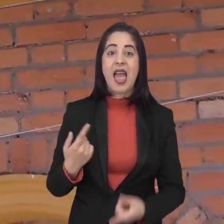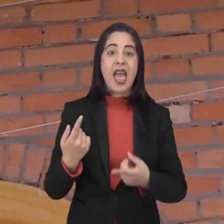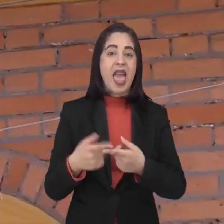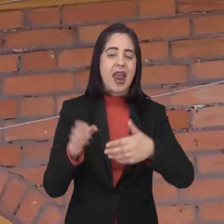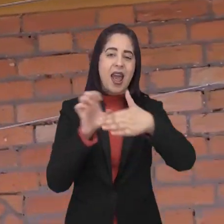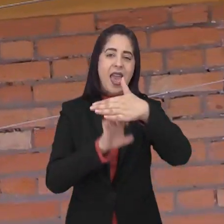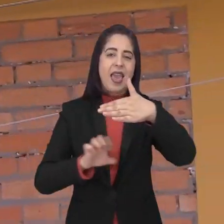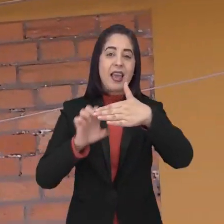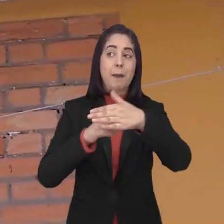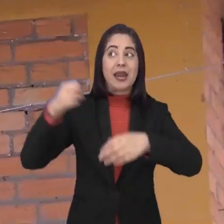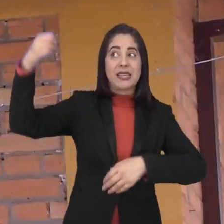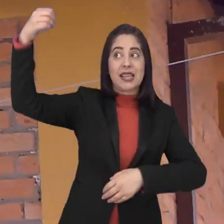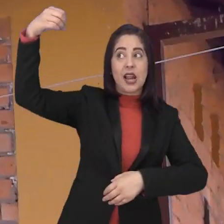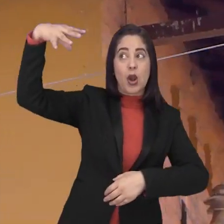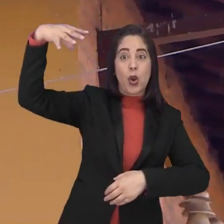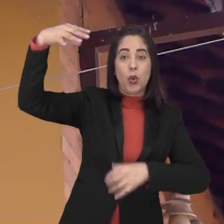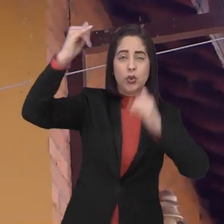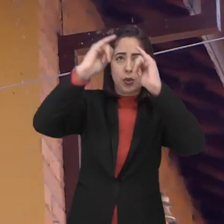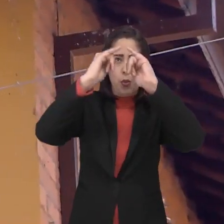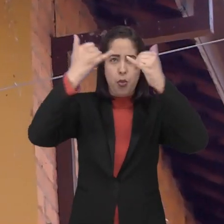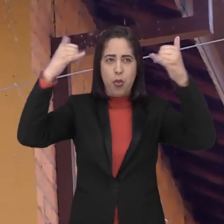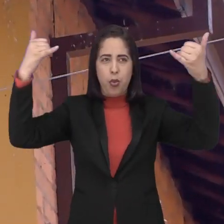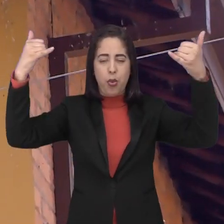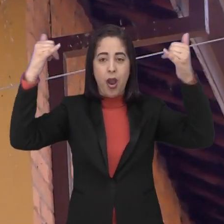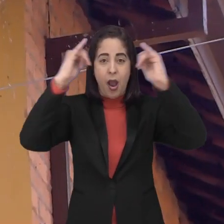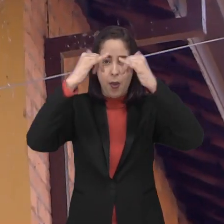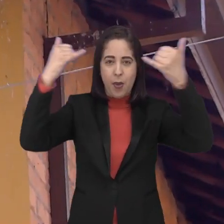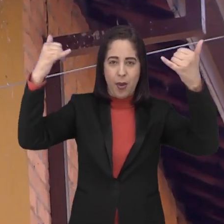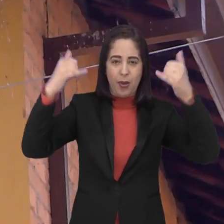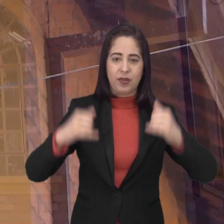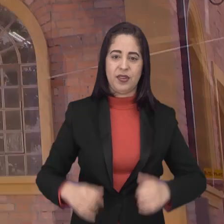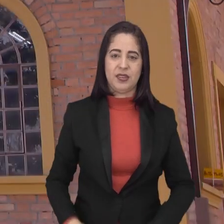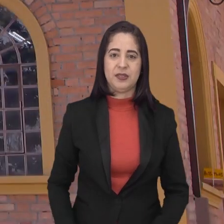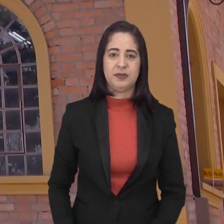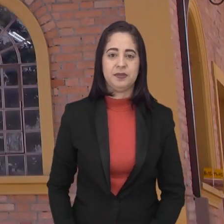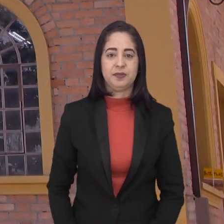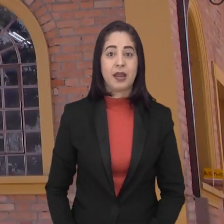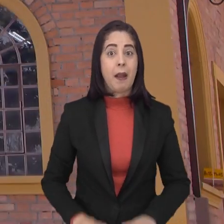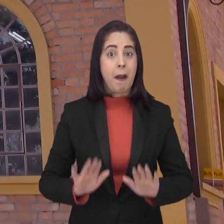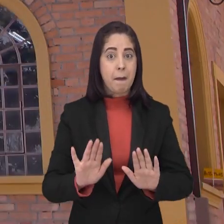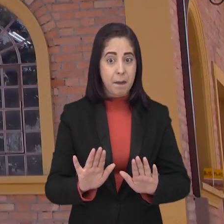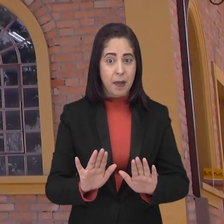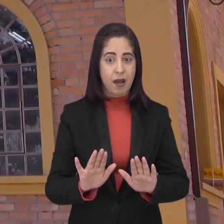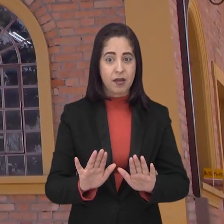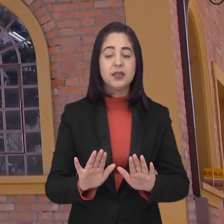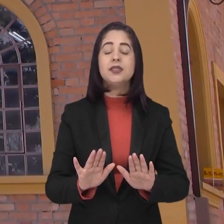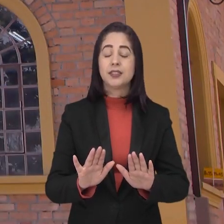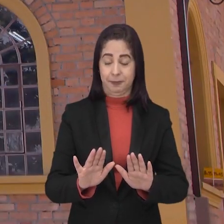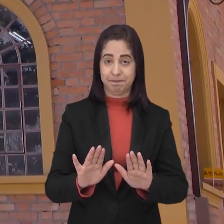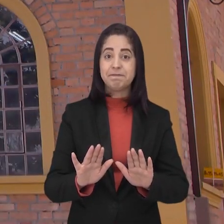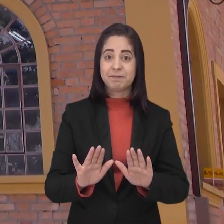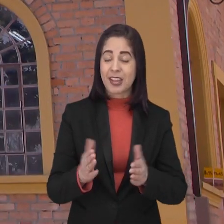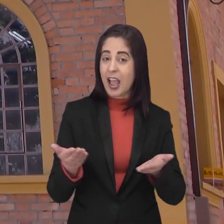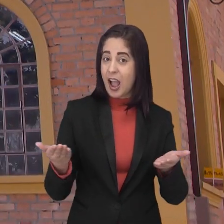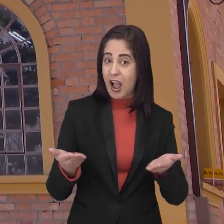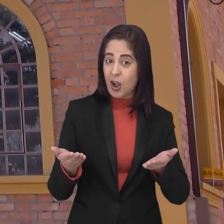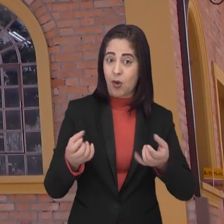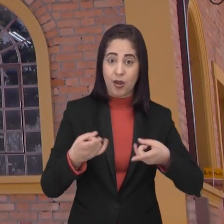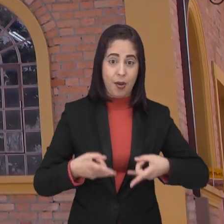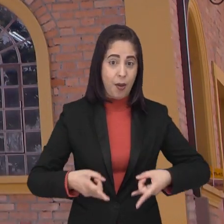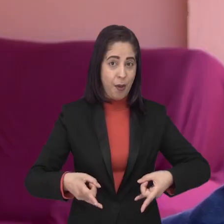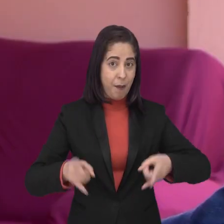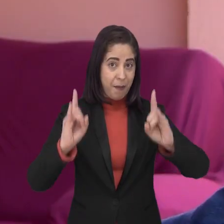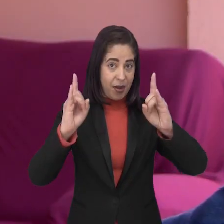quando uma empresa de geração e distribuição de energia se instalou por aqui. Mas essa foi só uma das finalidades dadas